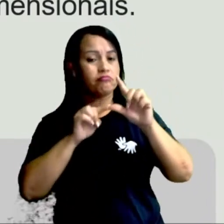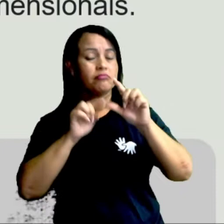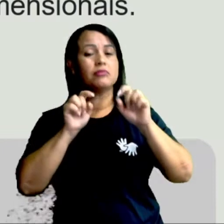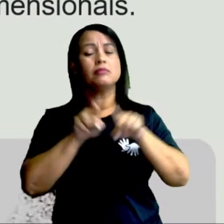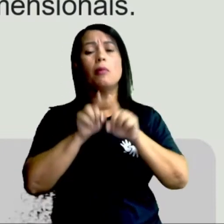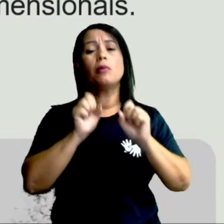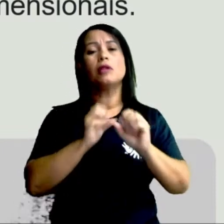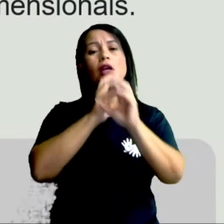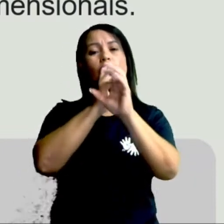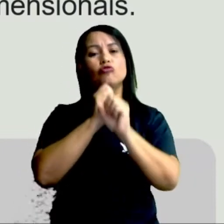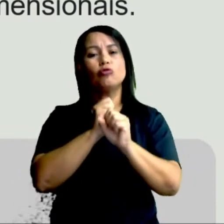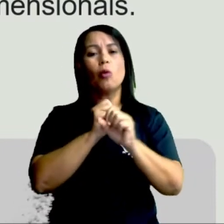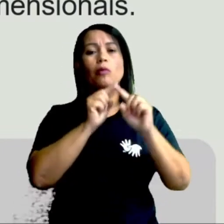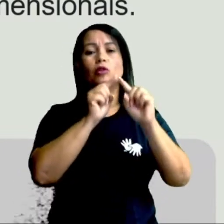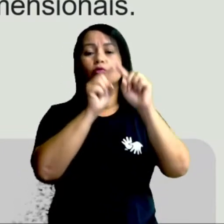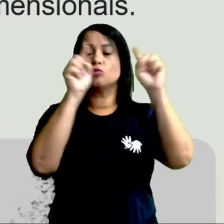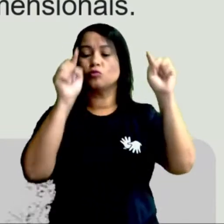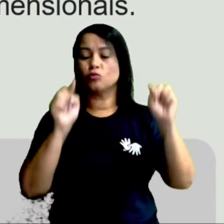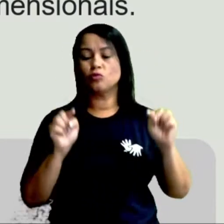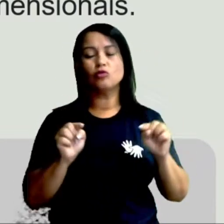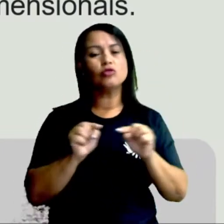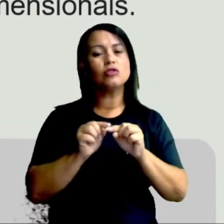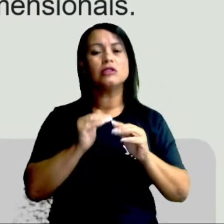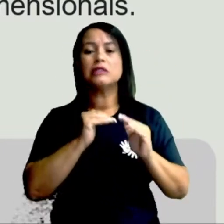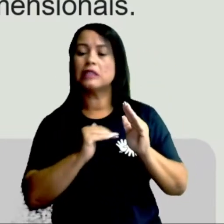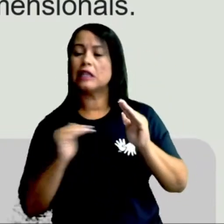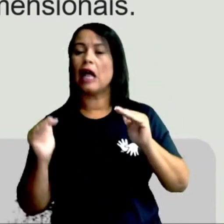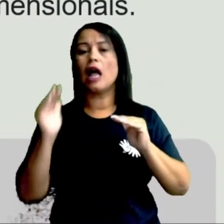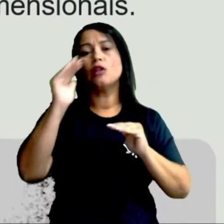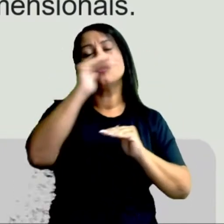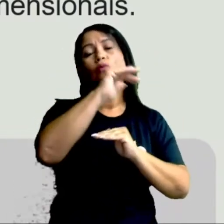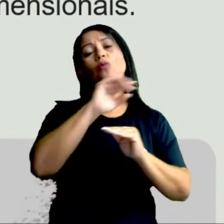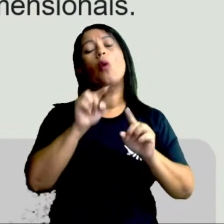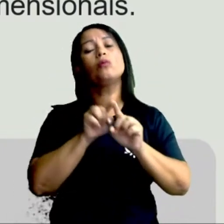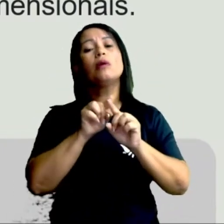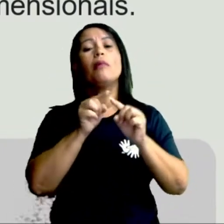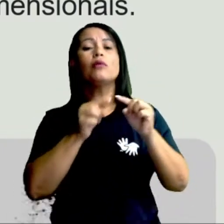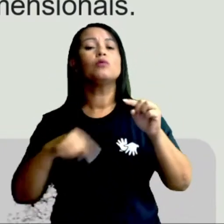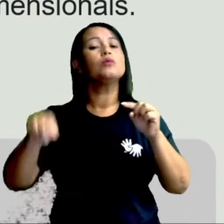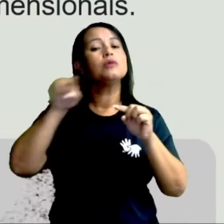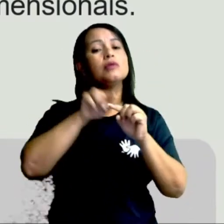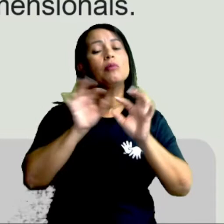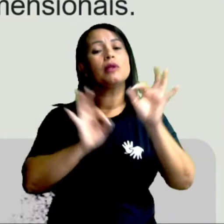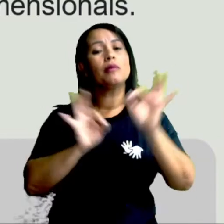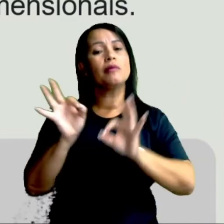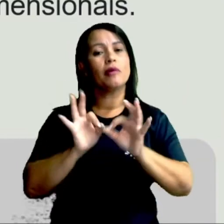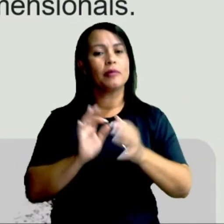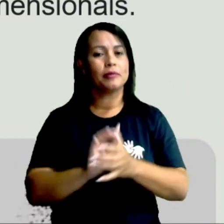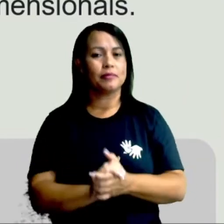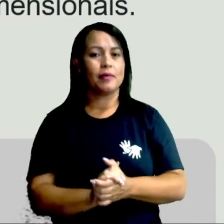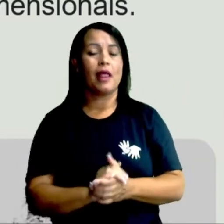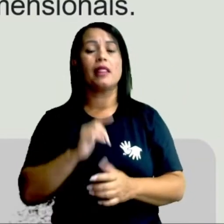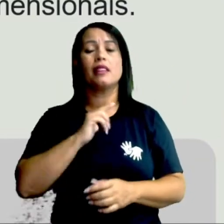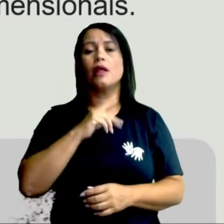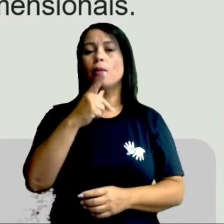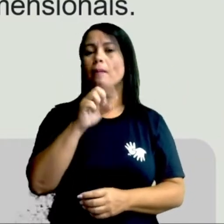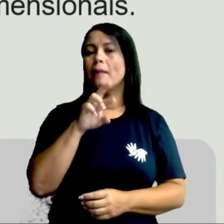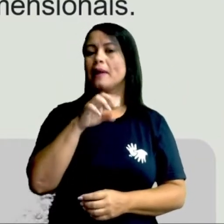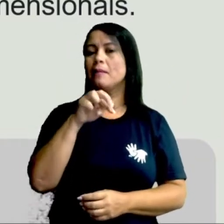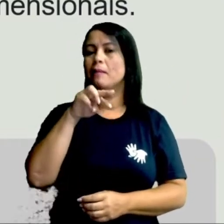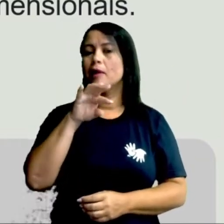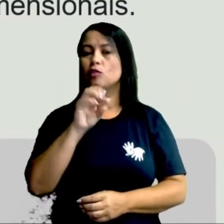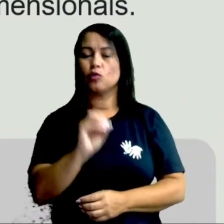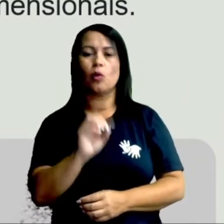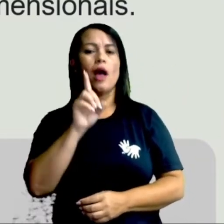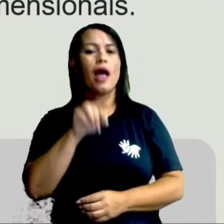pela soma dos lados de um polígono, ou, no caso dos círculos, por meio de uma fórmula. Perímetro é uma